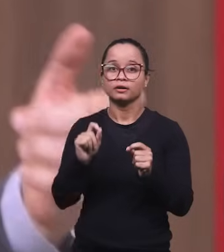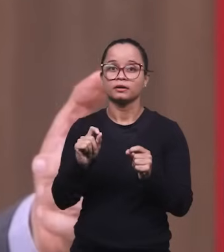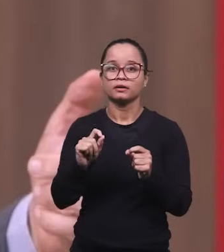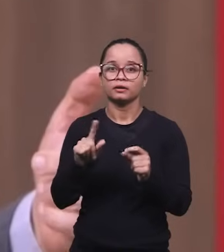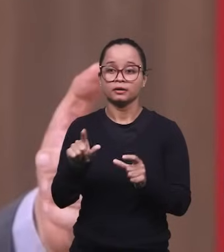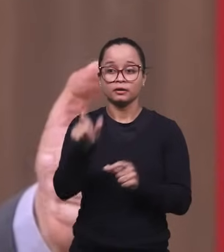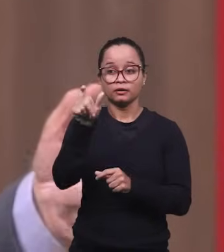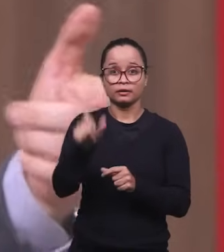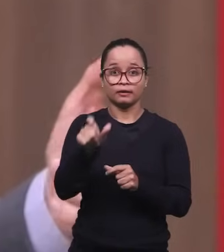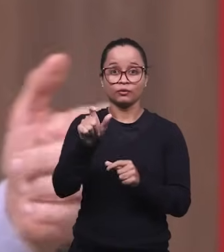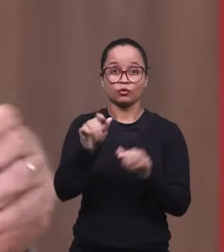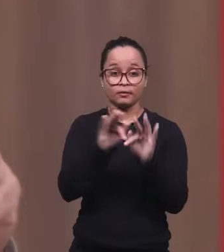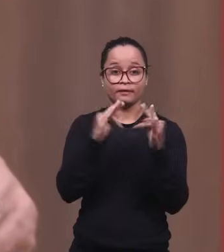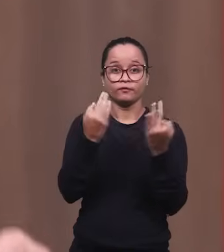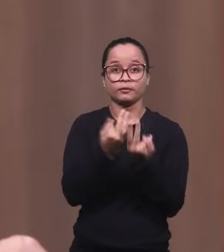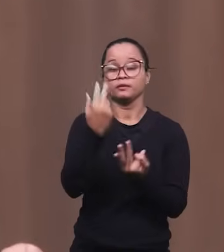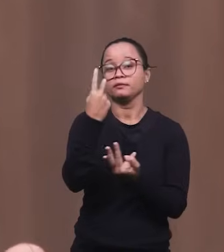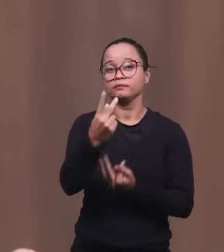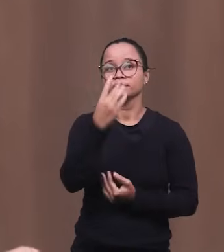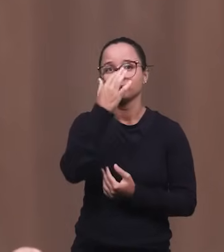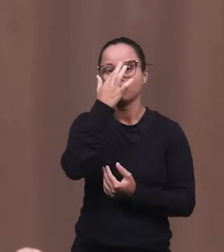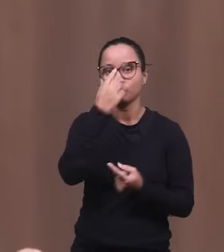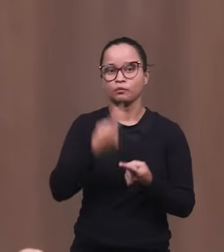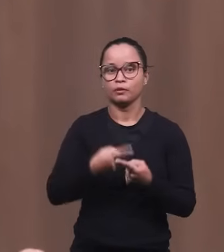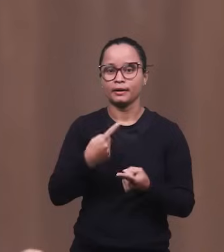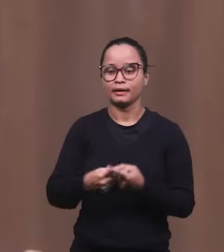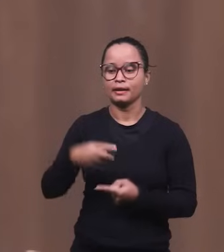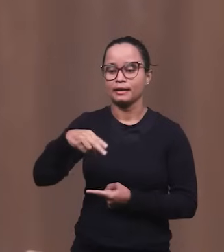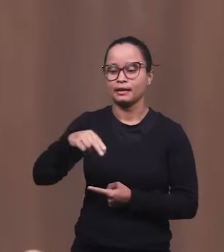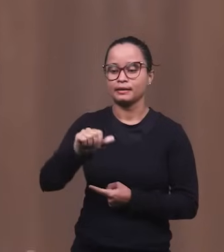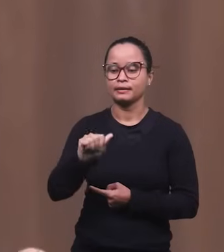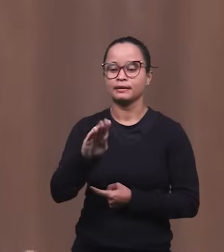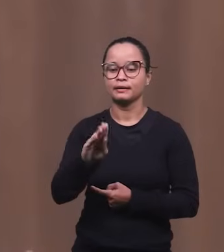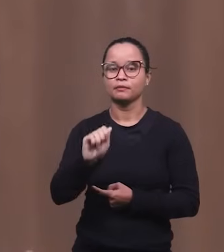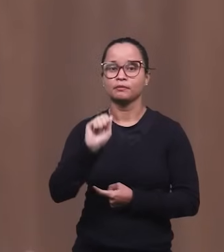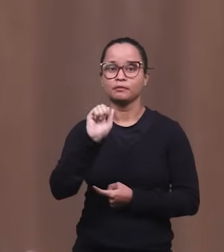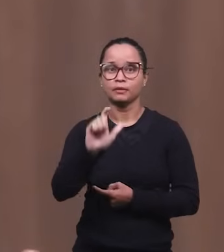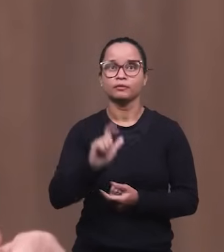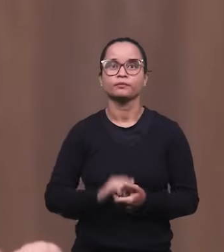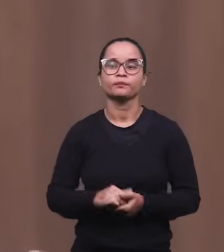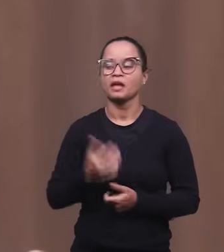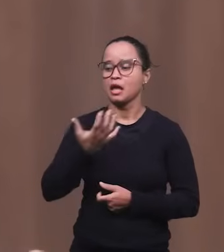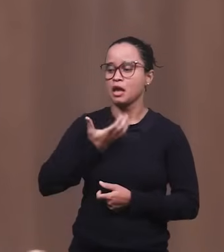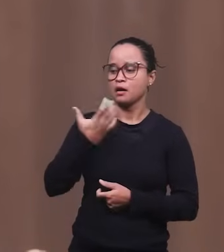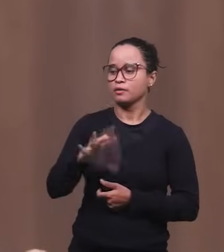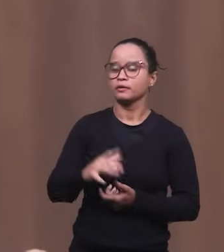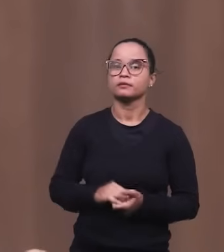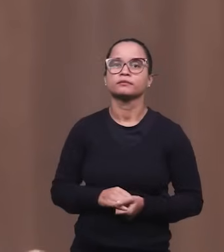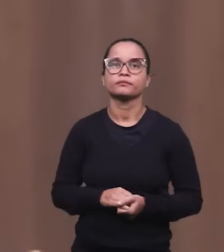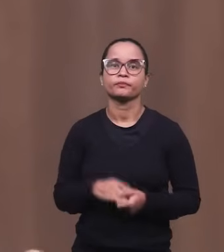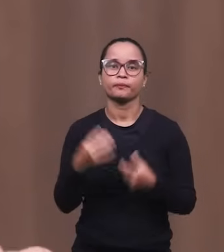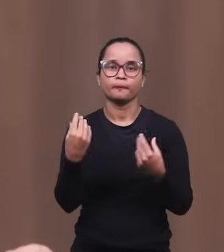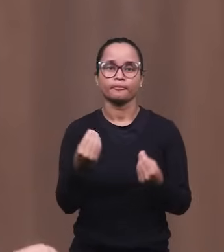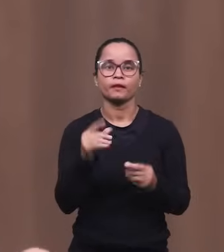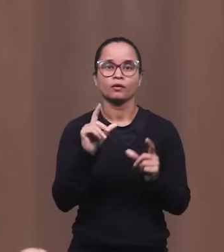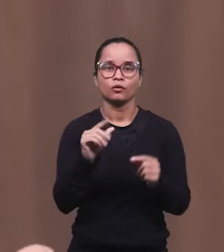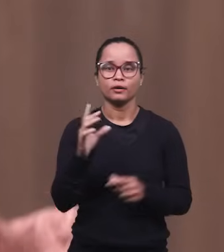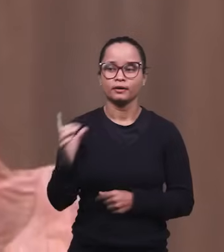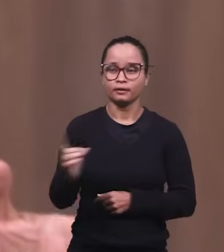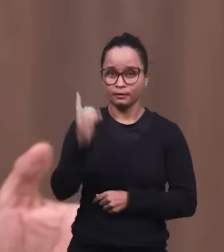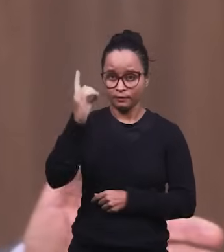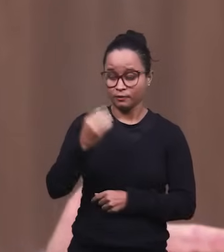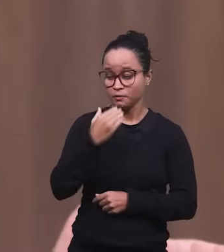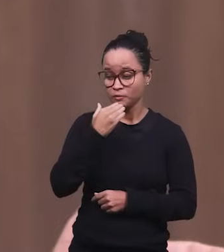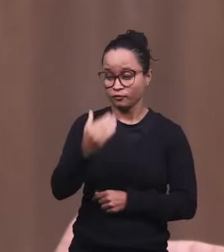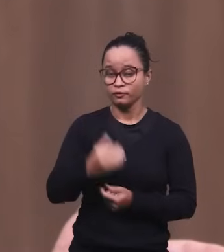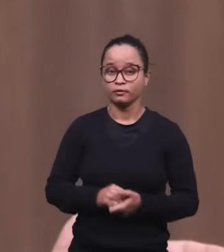um juízo que estaria sobre o seu lar. Porque Nabal, ele negou, ele não quis dar aquilo que